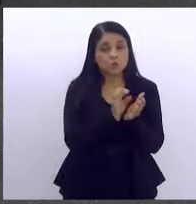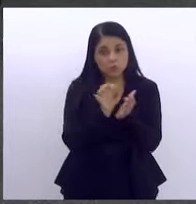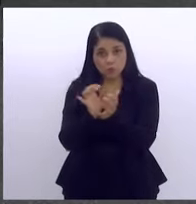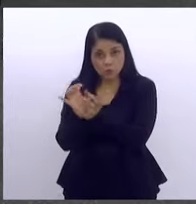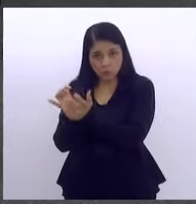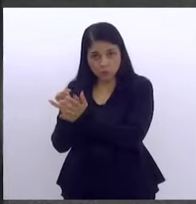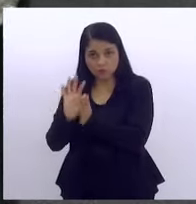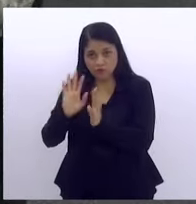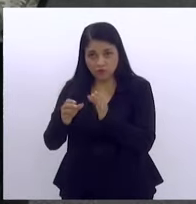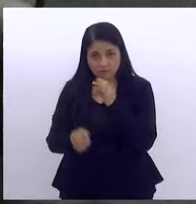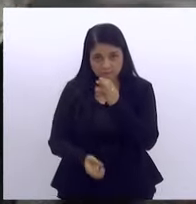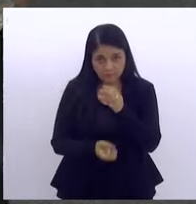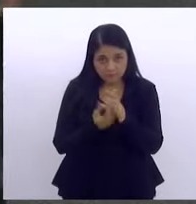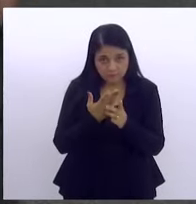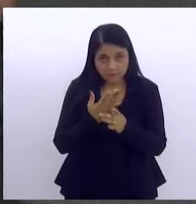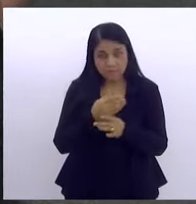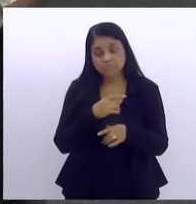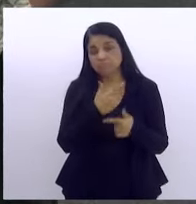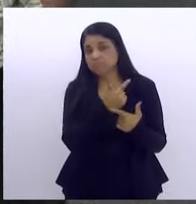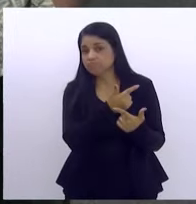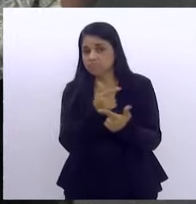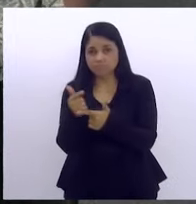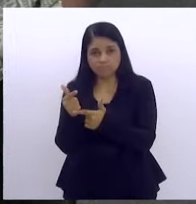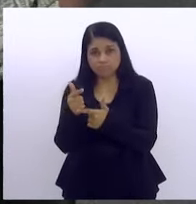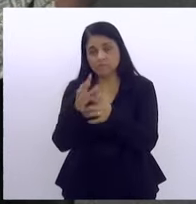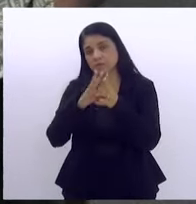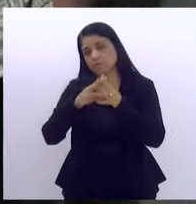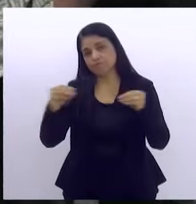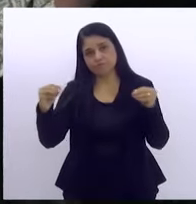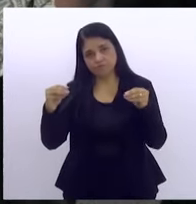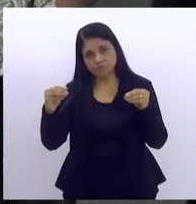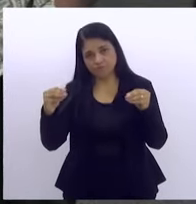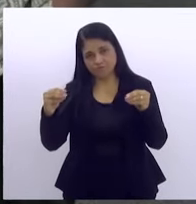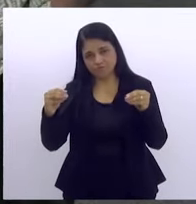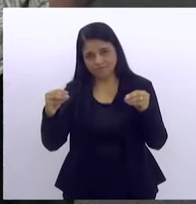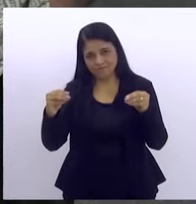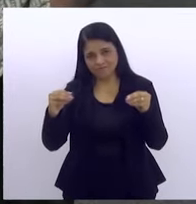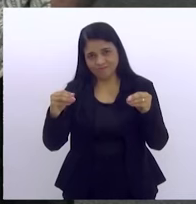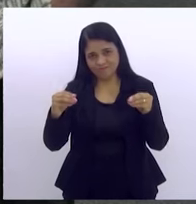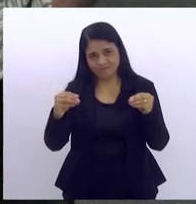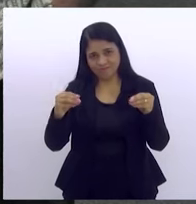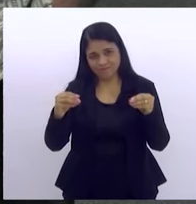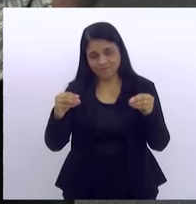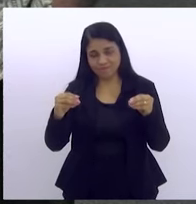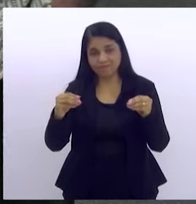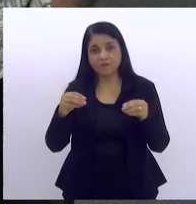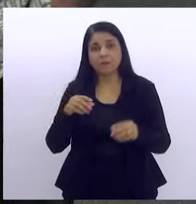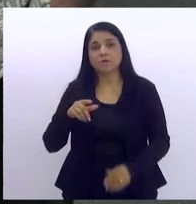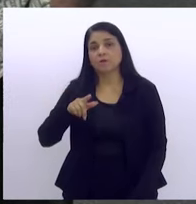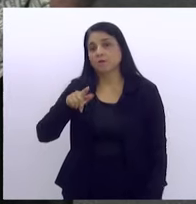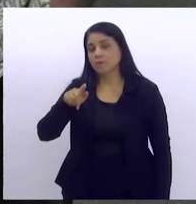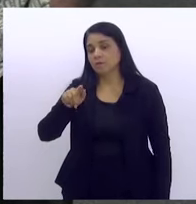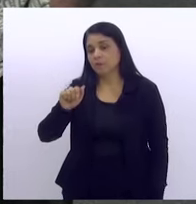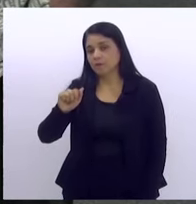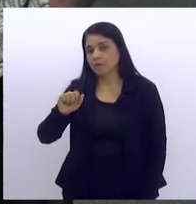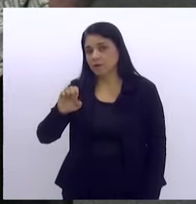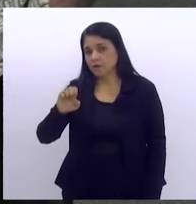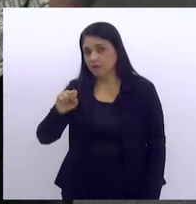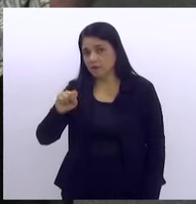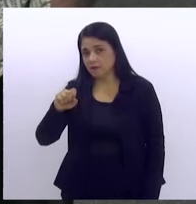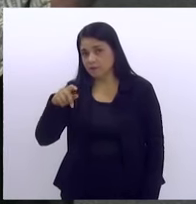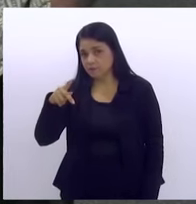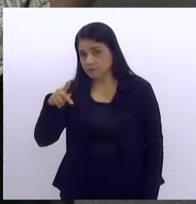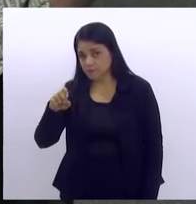sob hipótese alguma, extintos, porque o GAESF teria